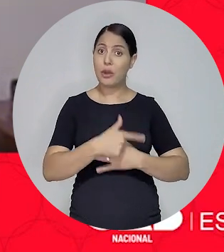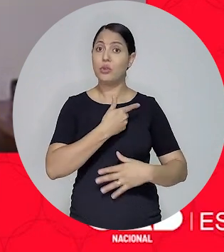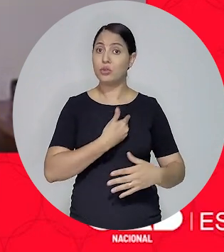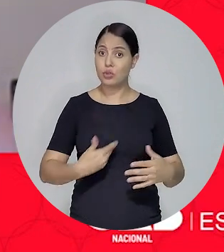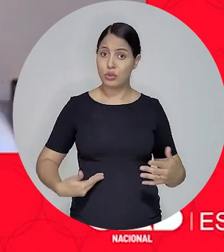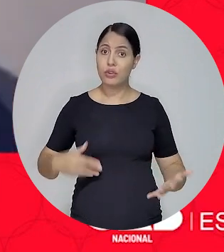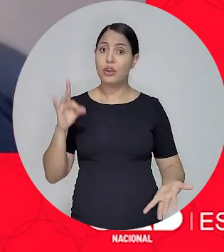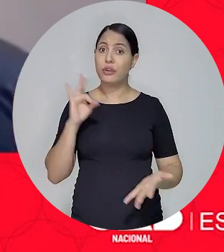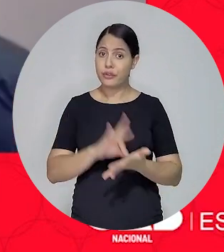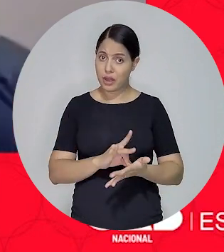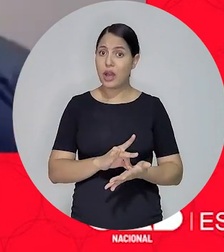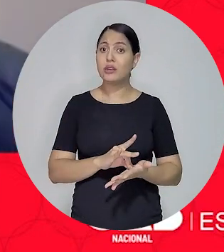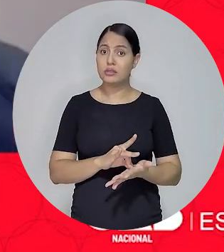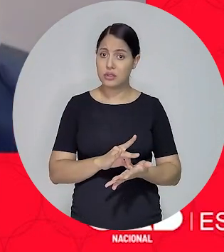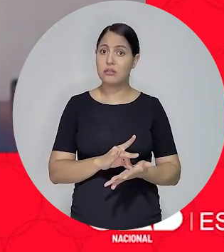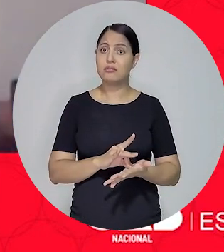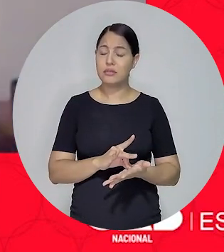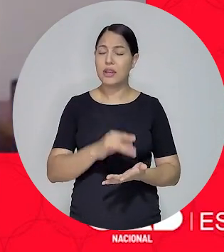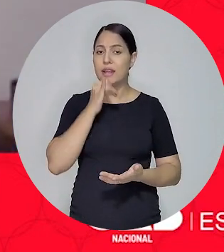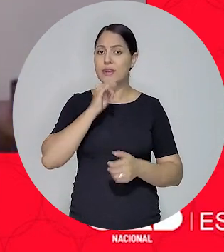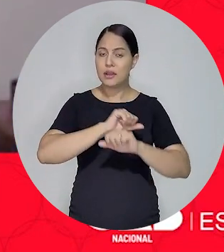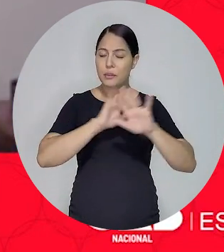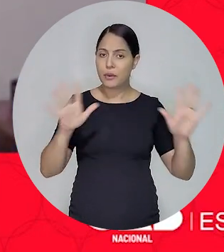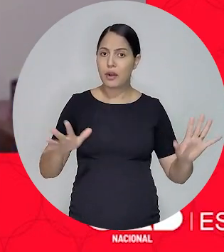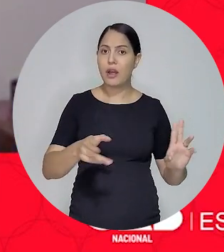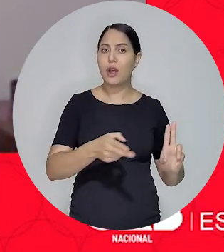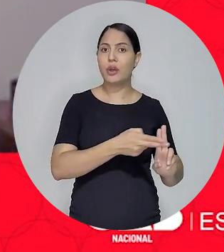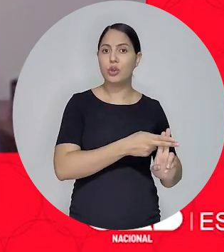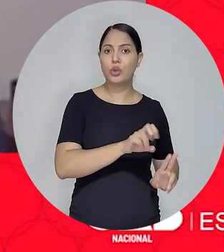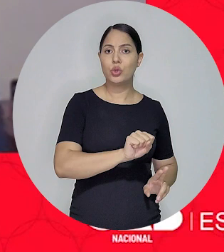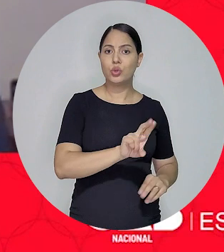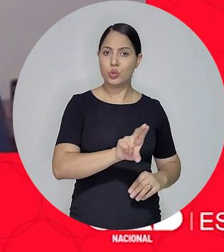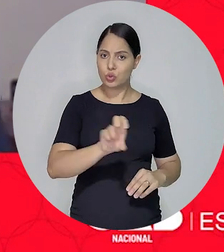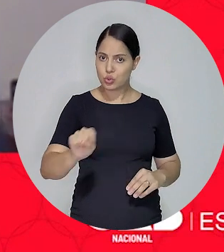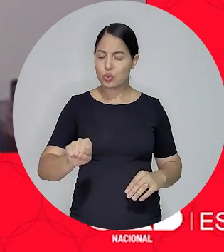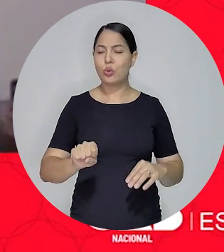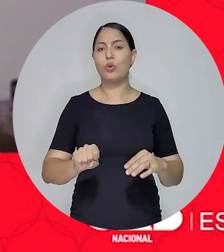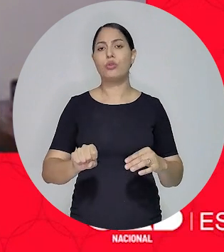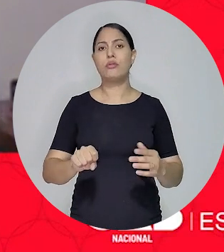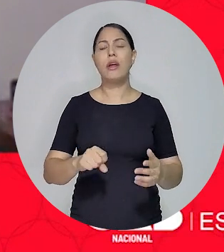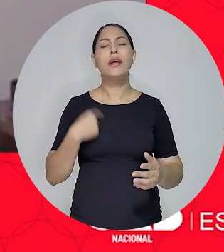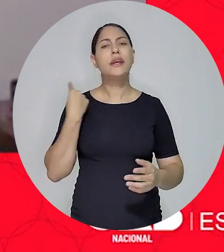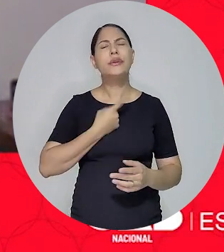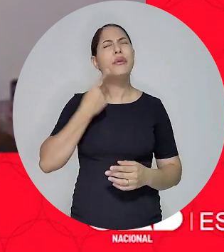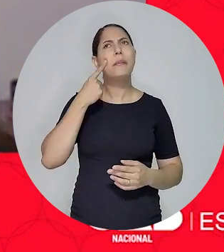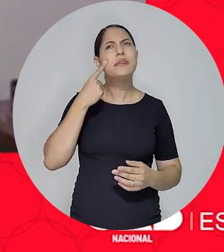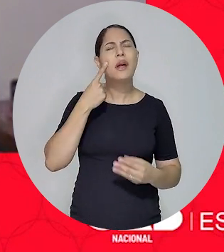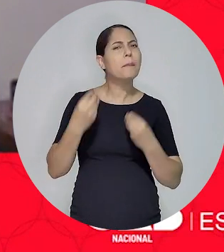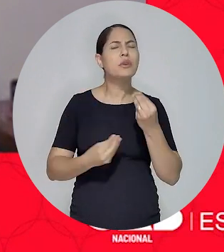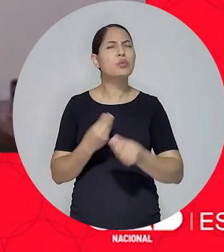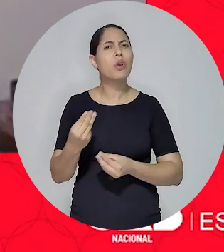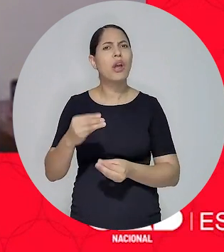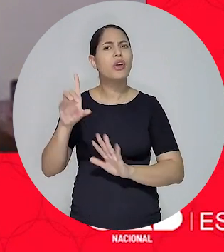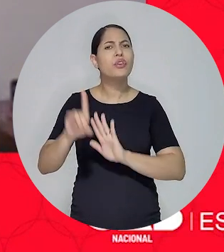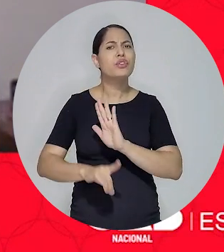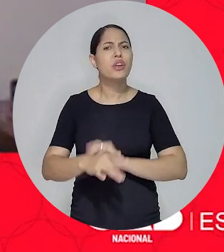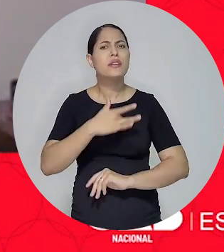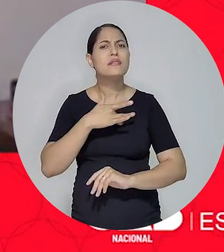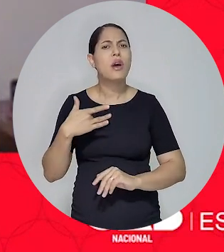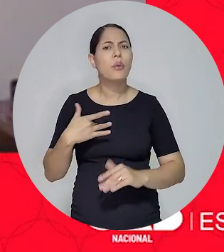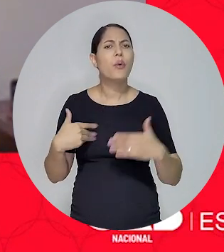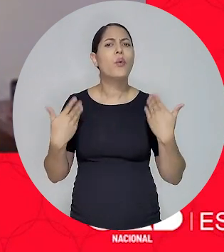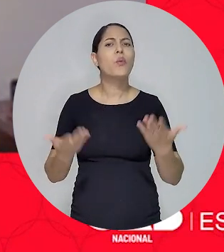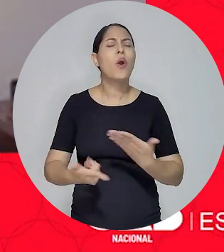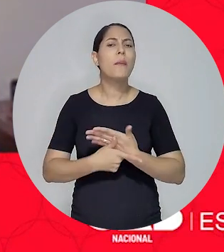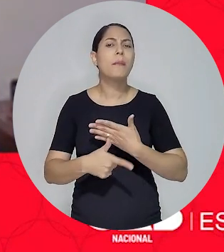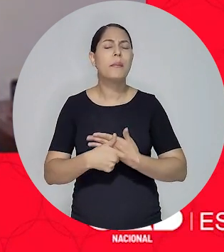papel do Estado no direito à saúde se mostra essencial. Todo mundo, né, falando do SUS, todo mundo voltando a pensar qual que é o papel do Estado